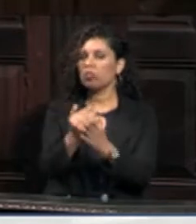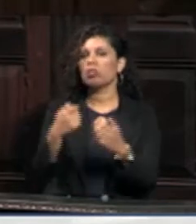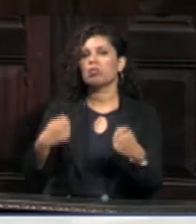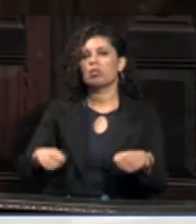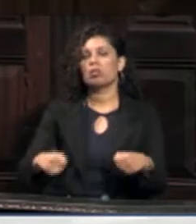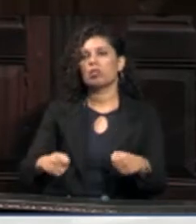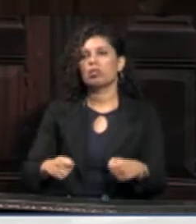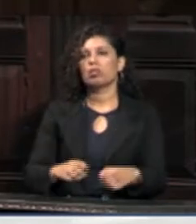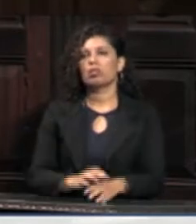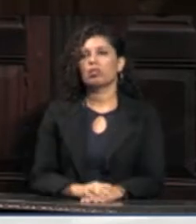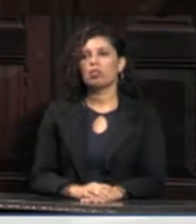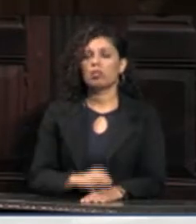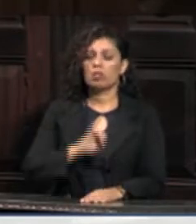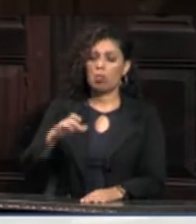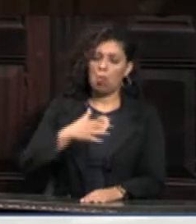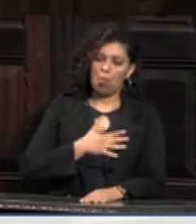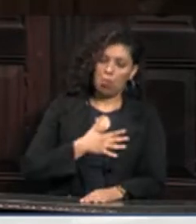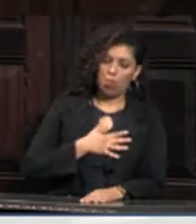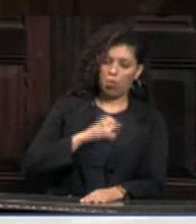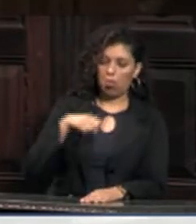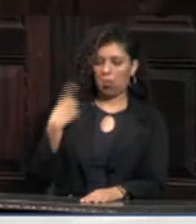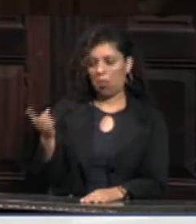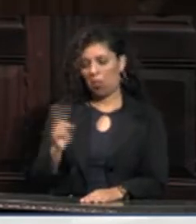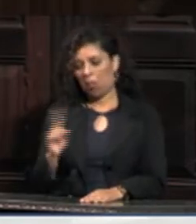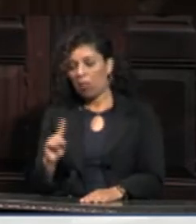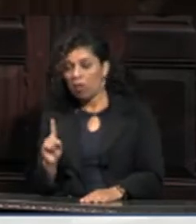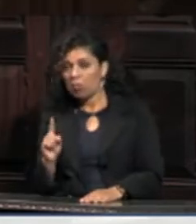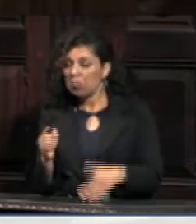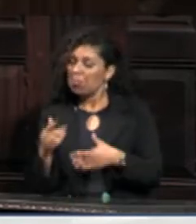Gostemos ou não.